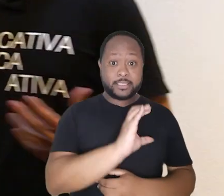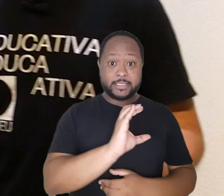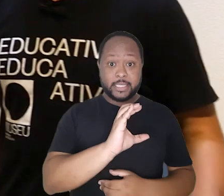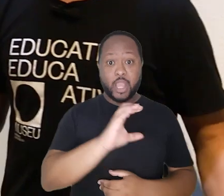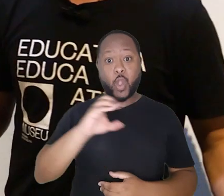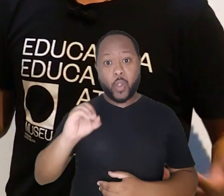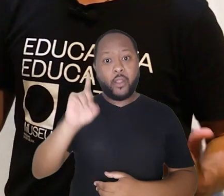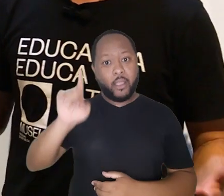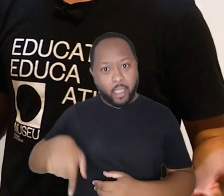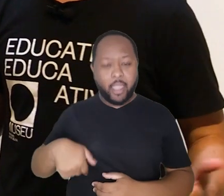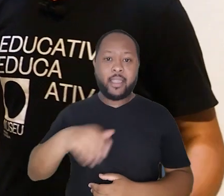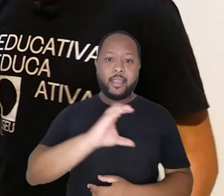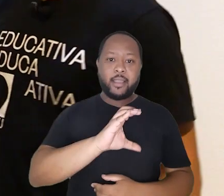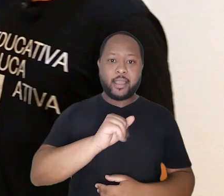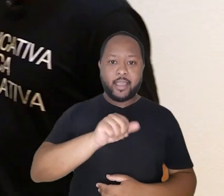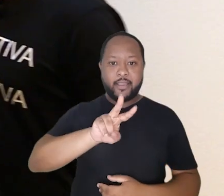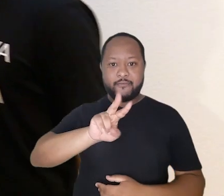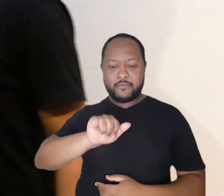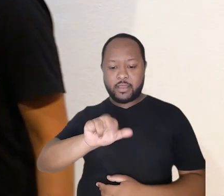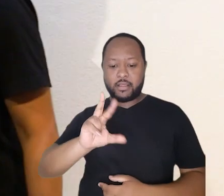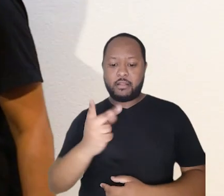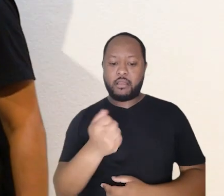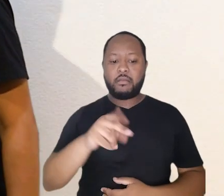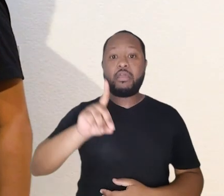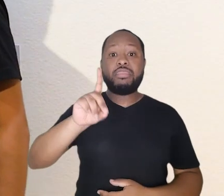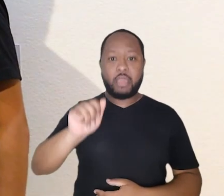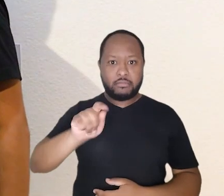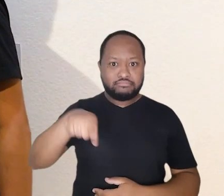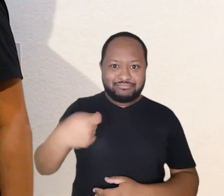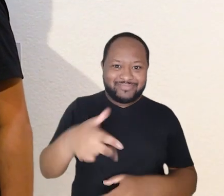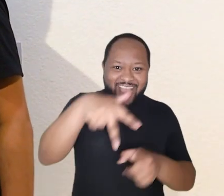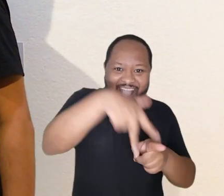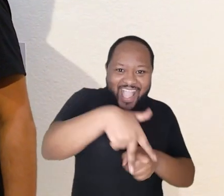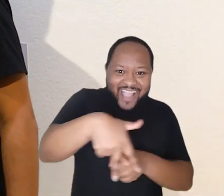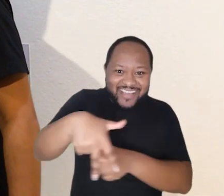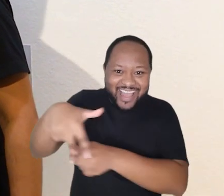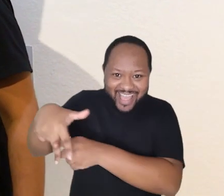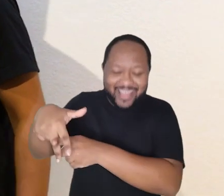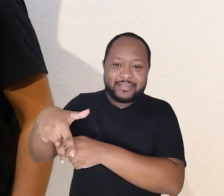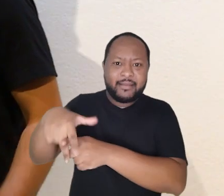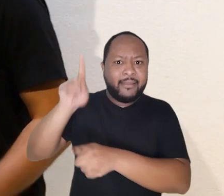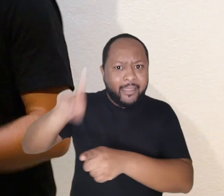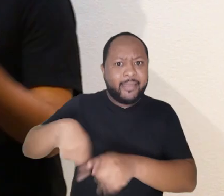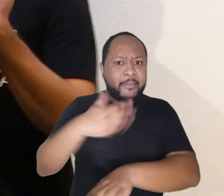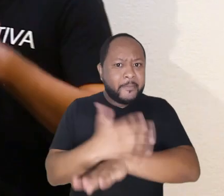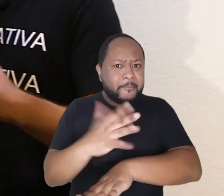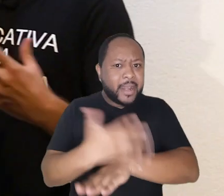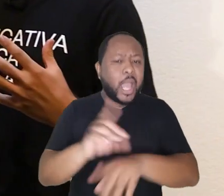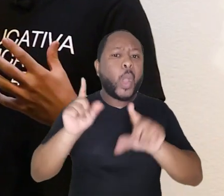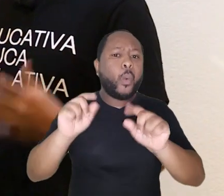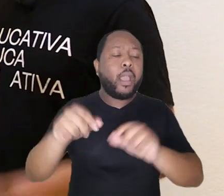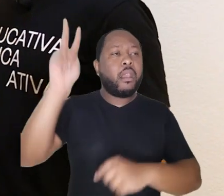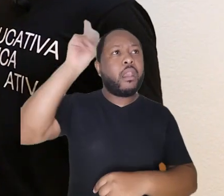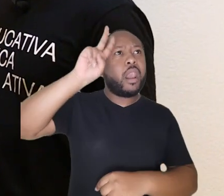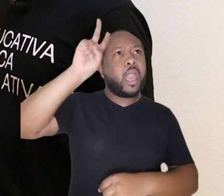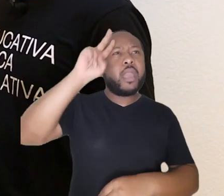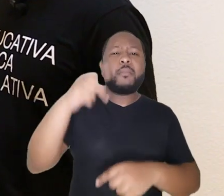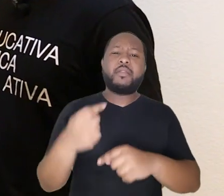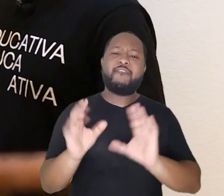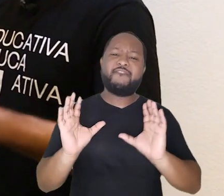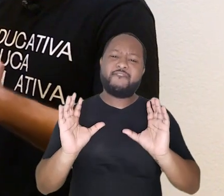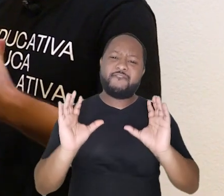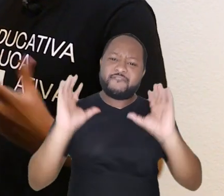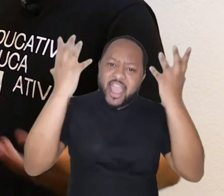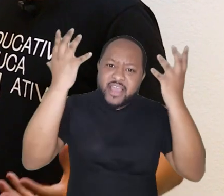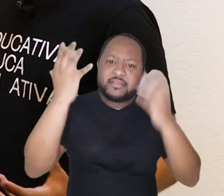Por coincidência ou não, a cavalhada é também uma prática, um festejo, que rememora